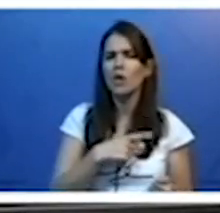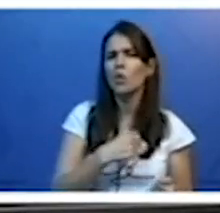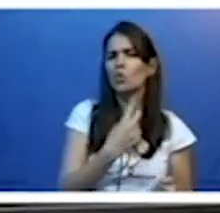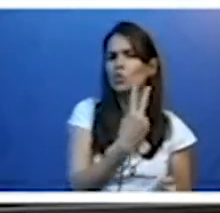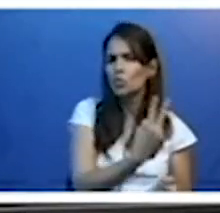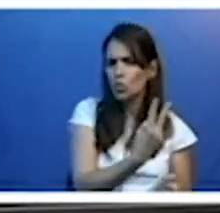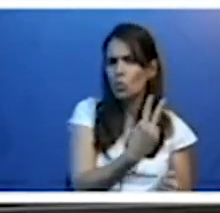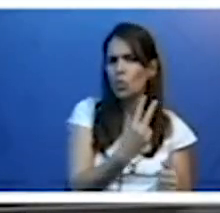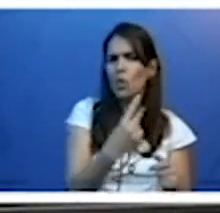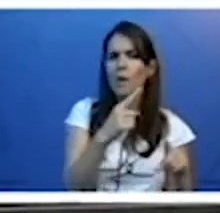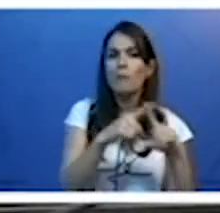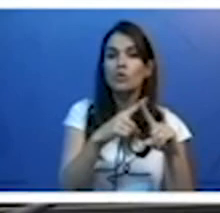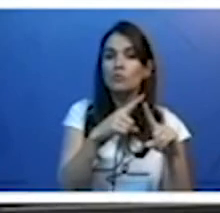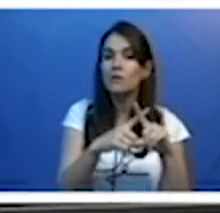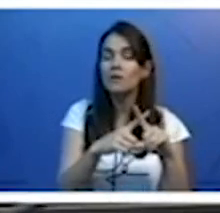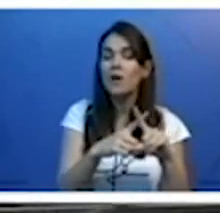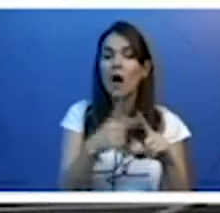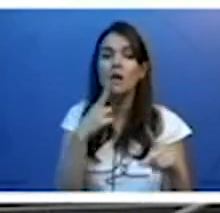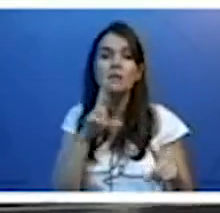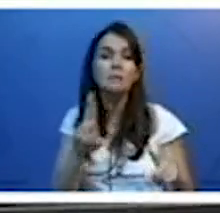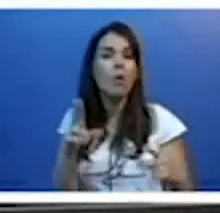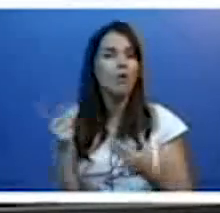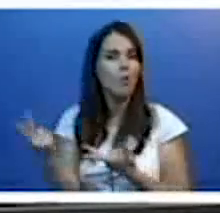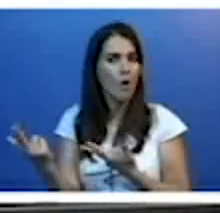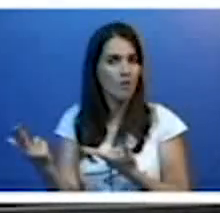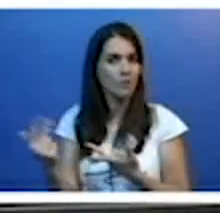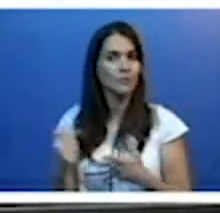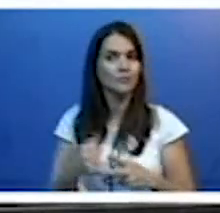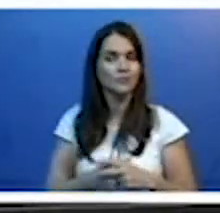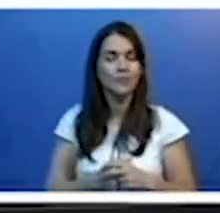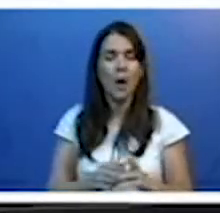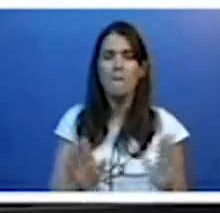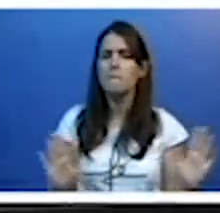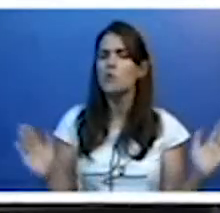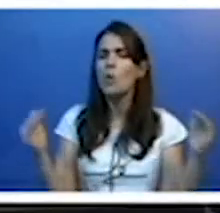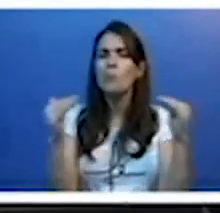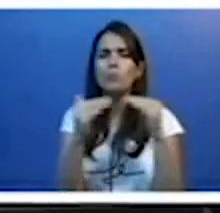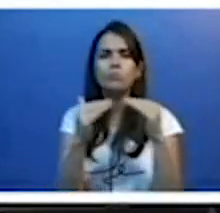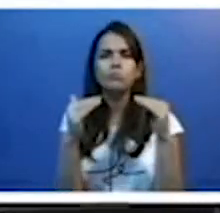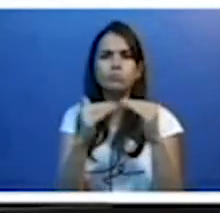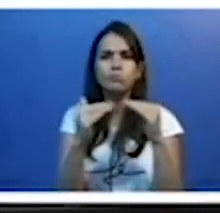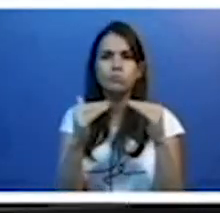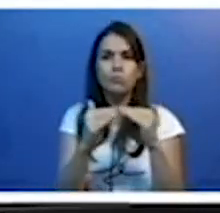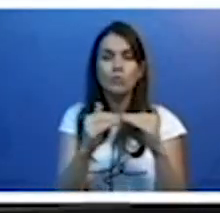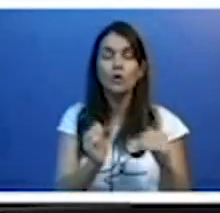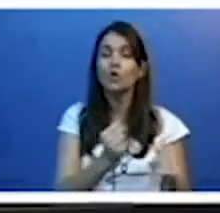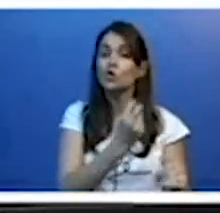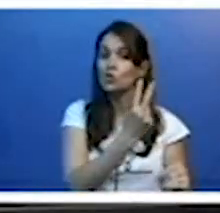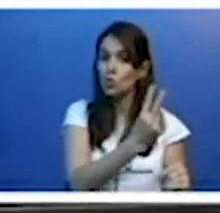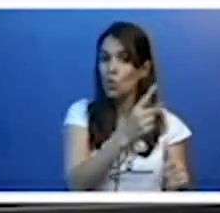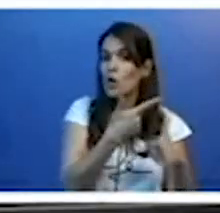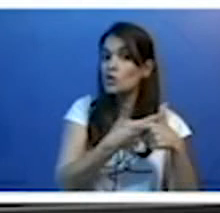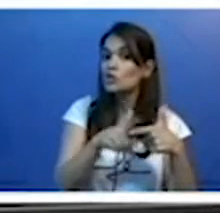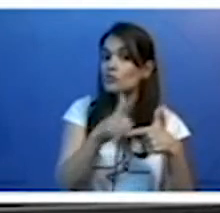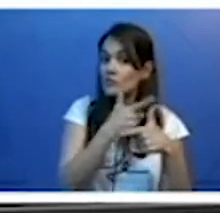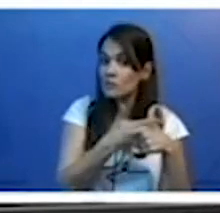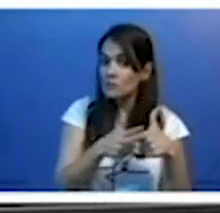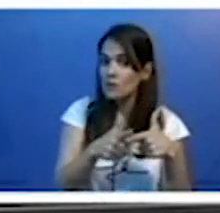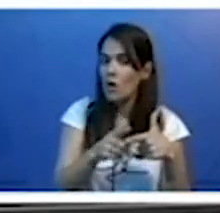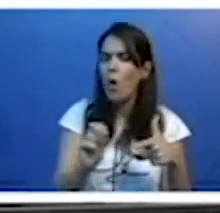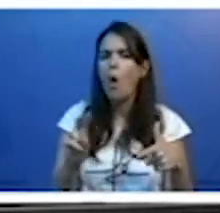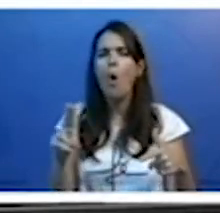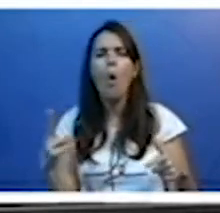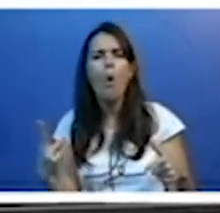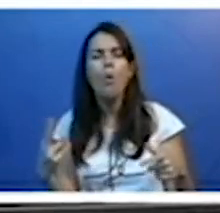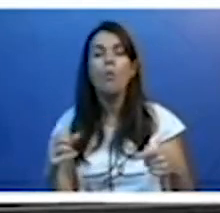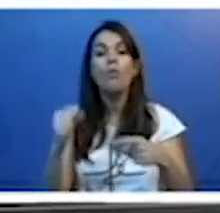multiplicações que dão o mesmo resultado. Proporção, duas divisões ou duas